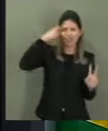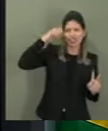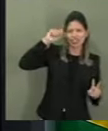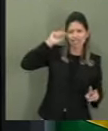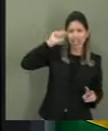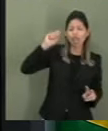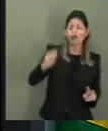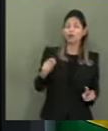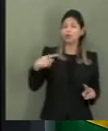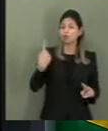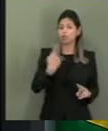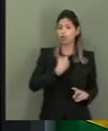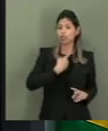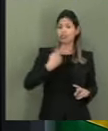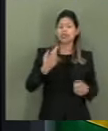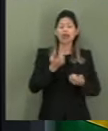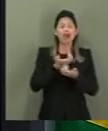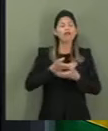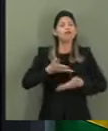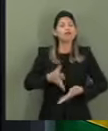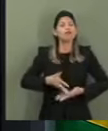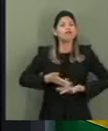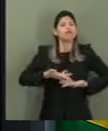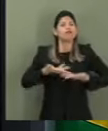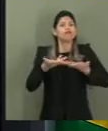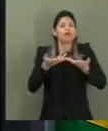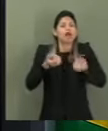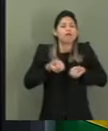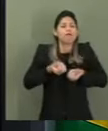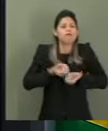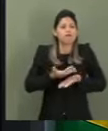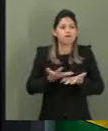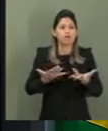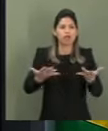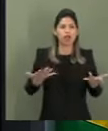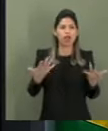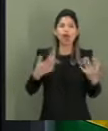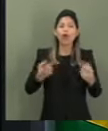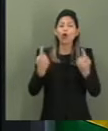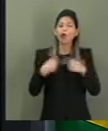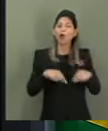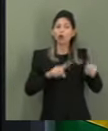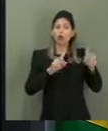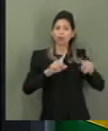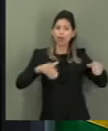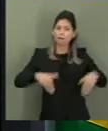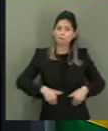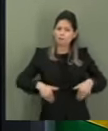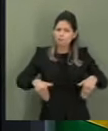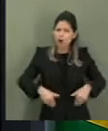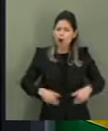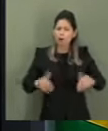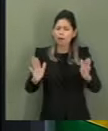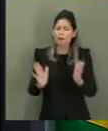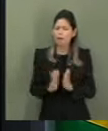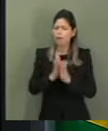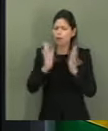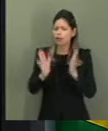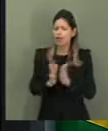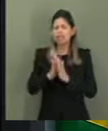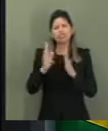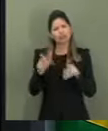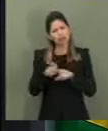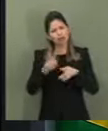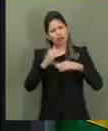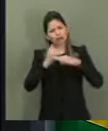inquietudes, levantando suas vozes contra a fome, a miséria, a pobreza e a desigualdade. Sigamos